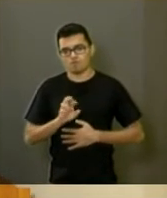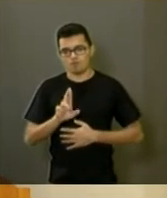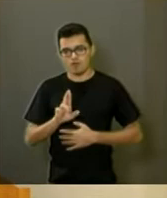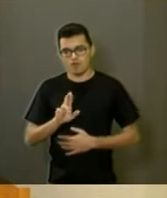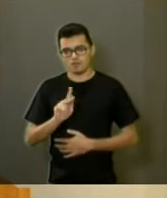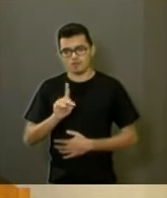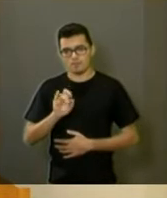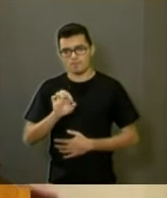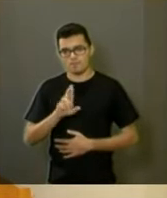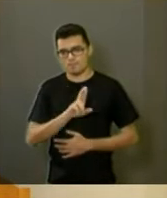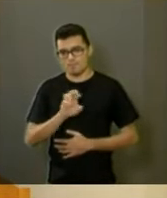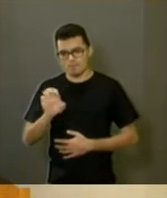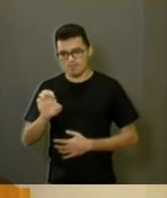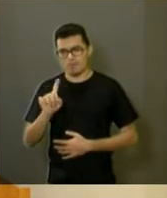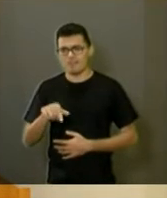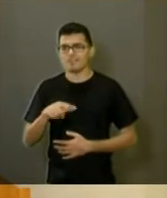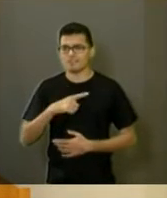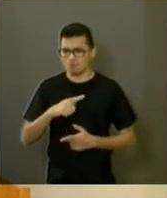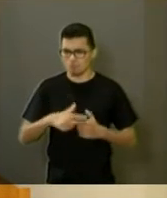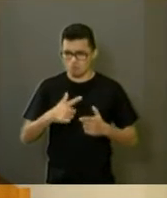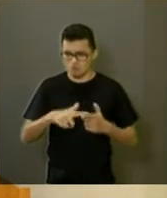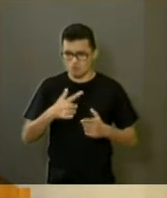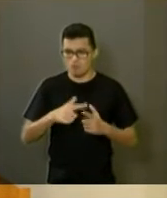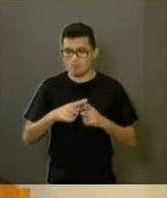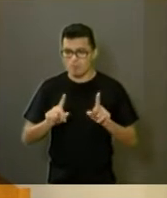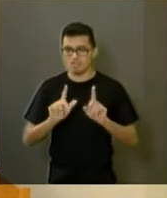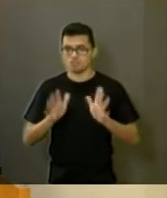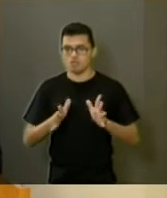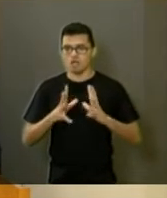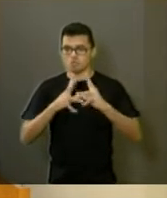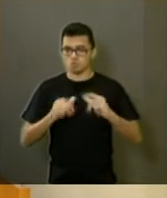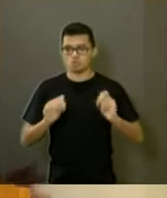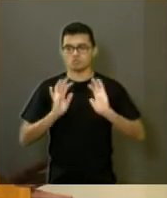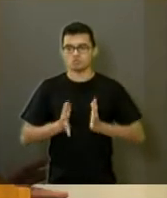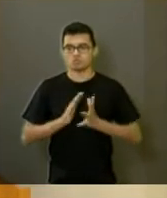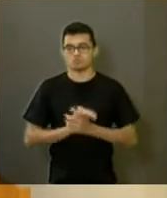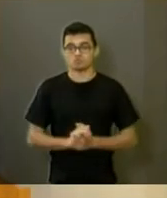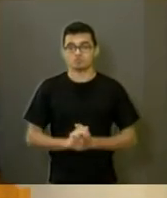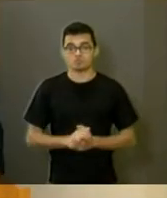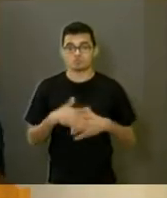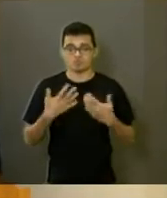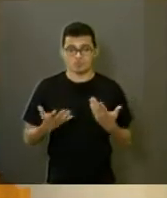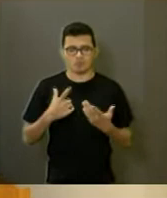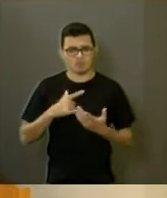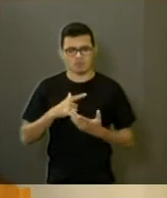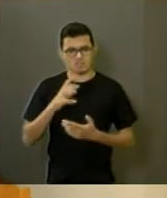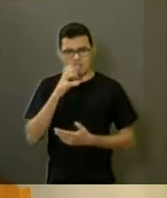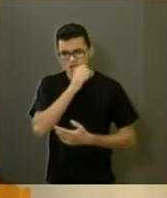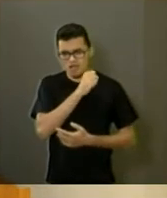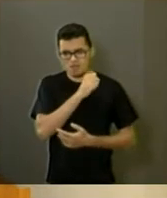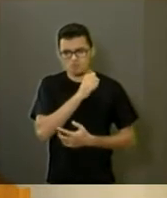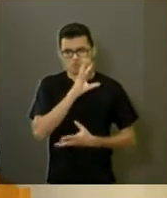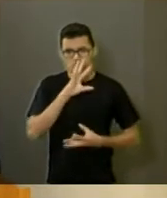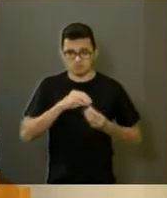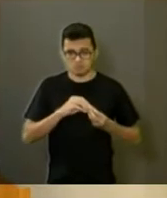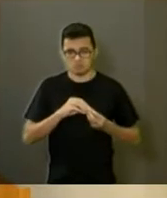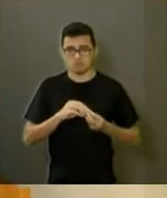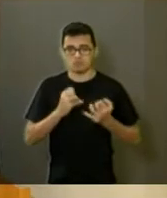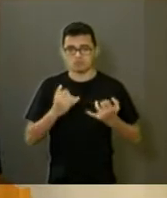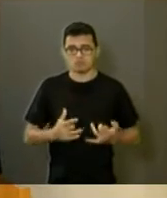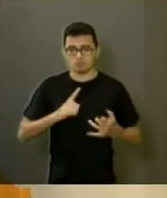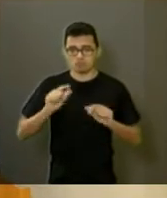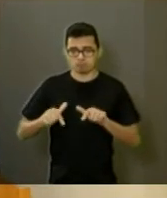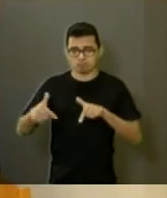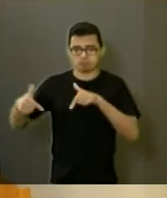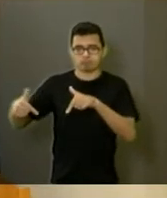situação delicada, mas já está aí plenamente restabelecido. Bom, Moacir, sendo breve, o honra ao mérito